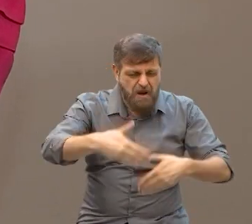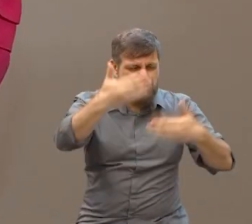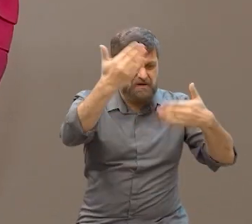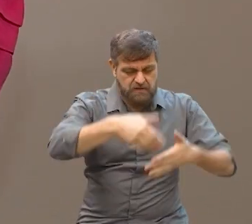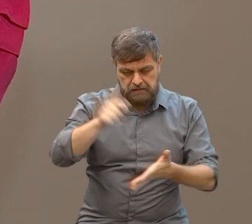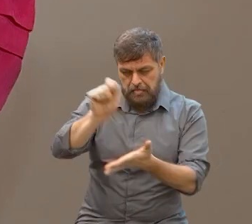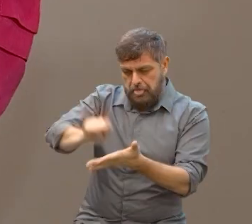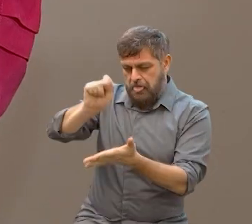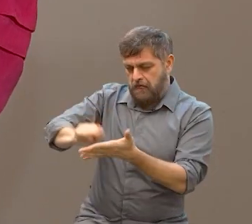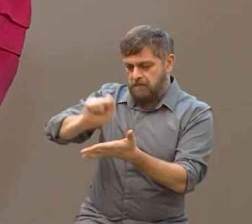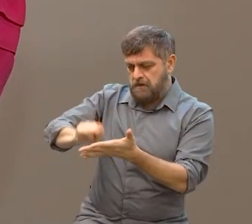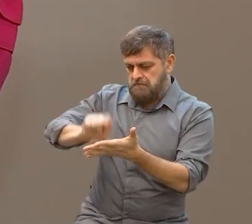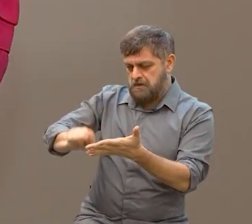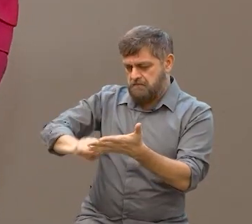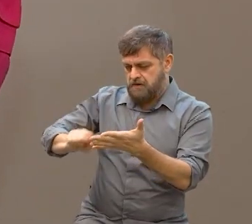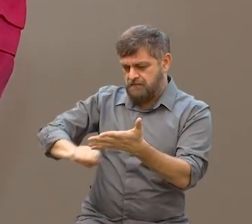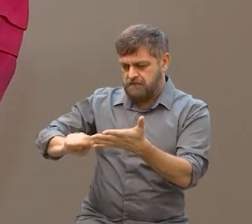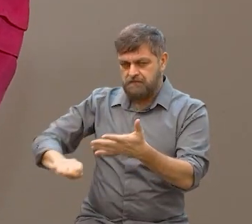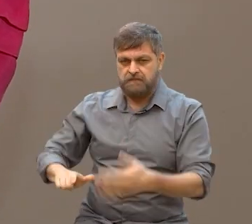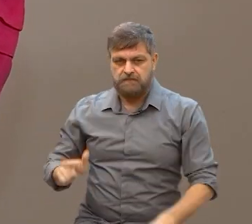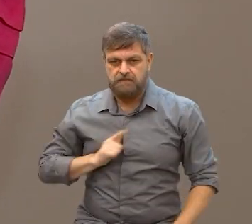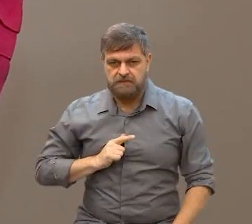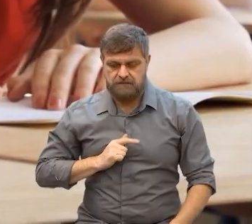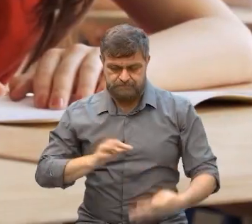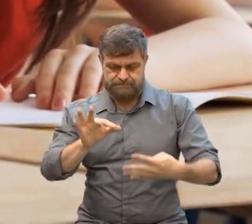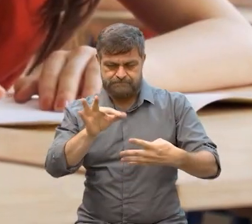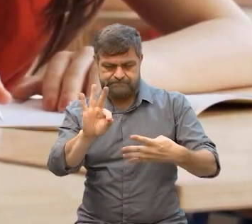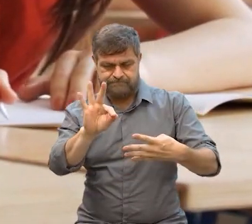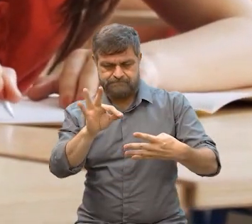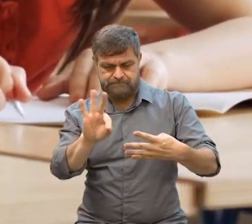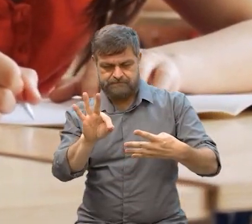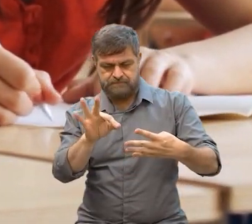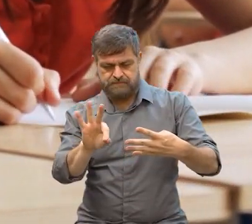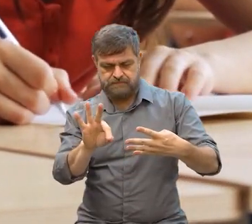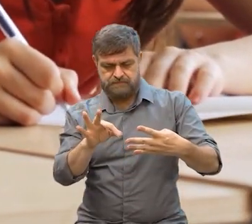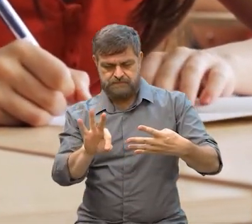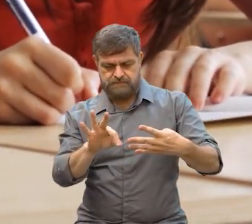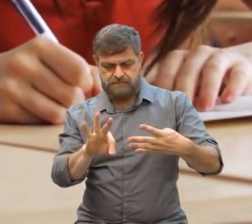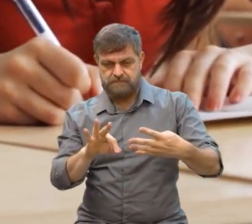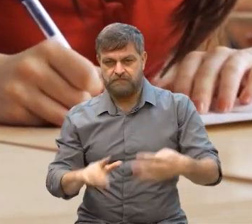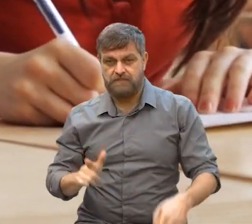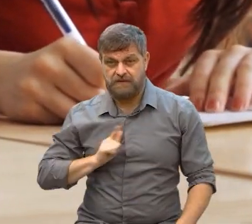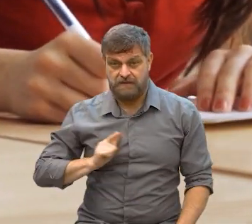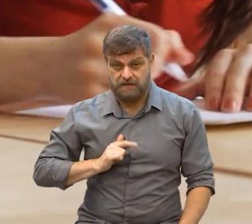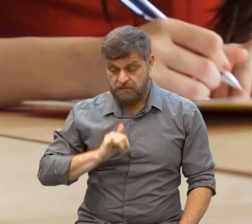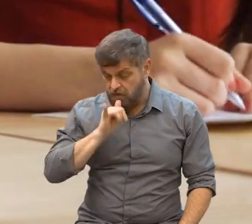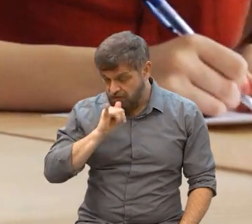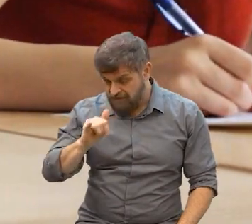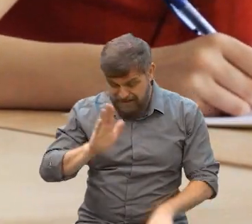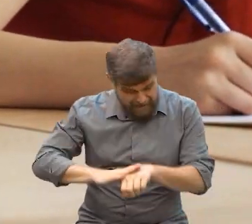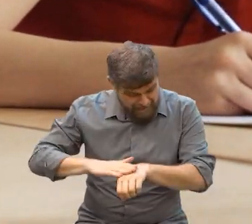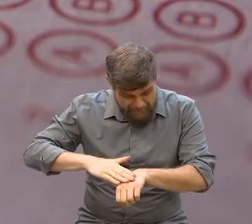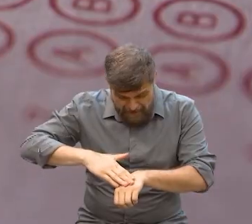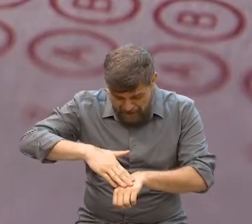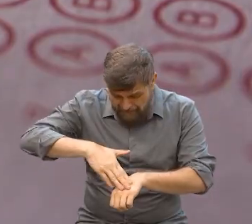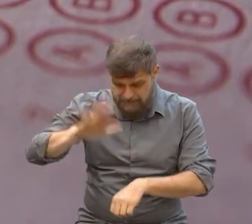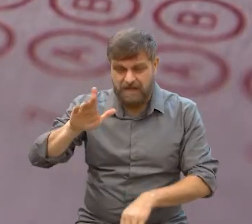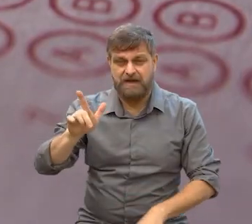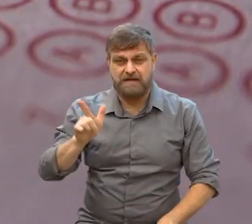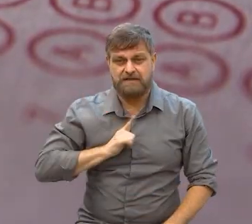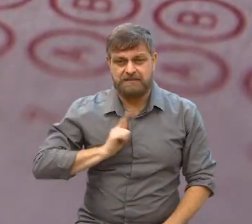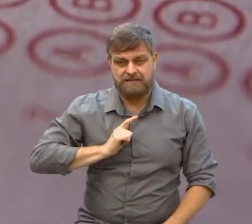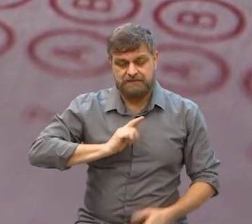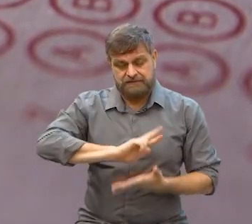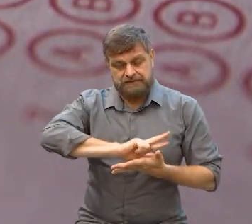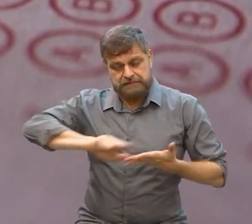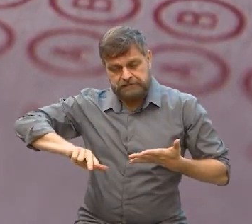prova escrita ou prova, né, de múltipla escolha. E eu digo mais, porque é claro que a gente tem